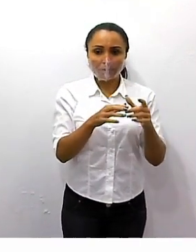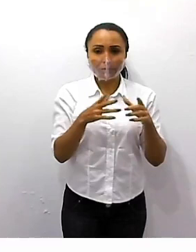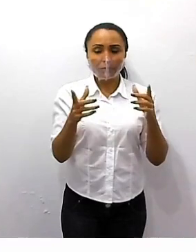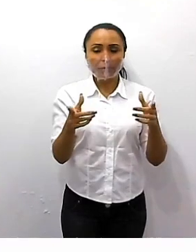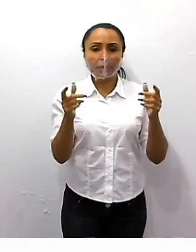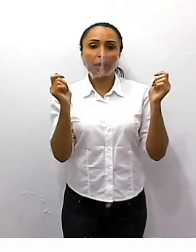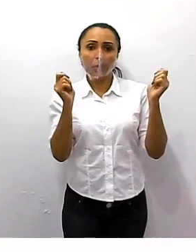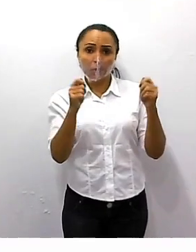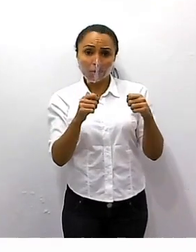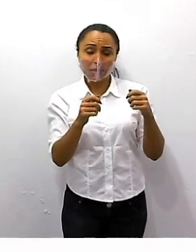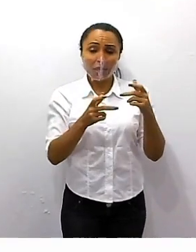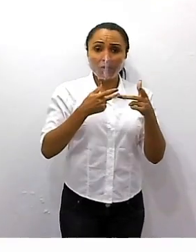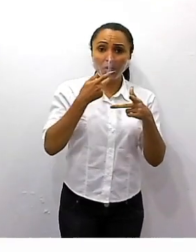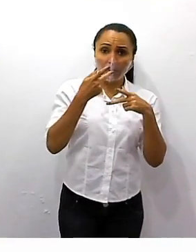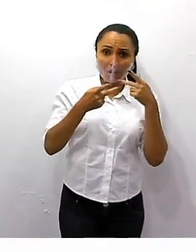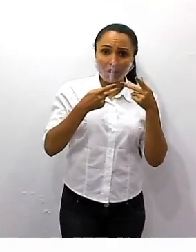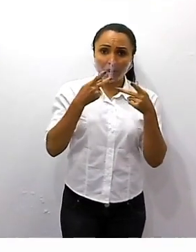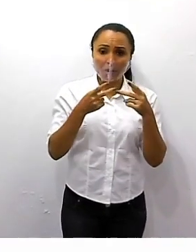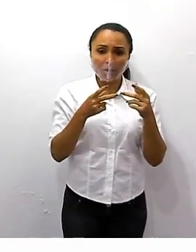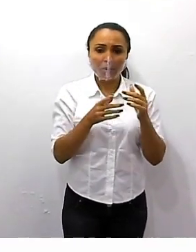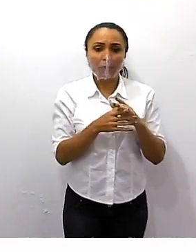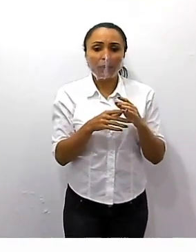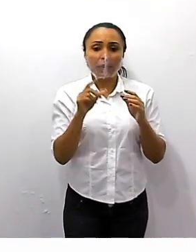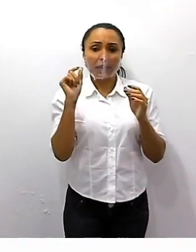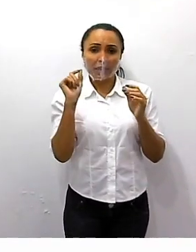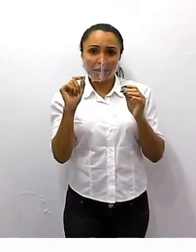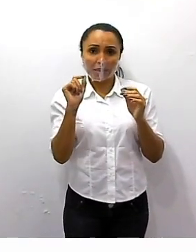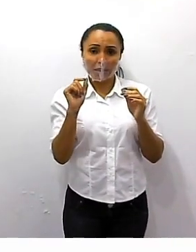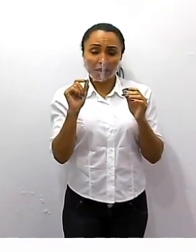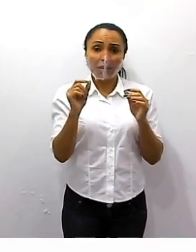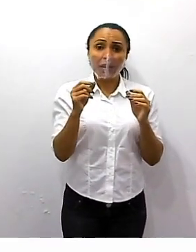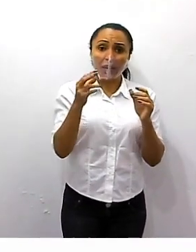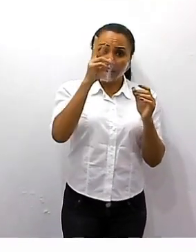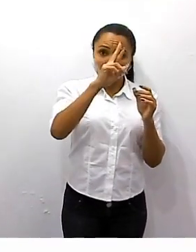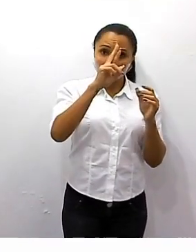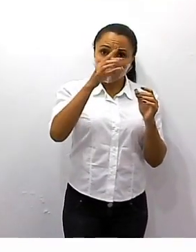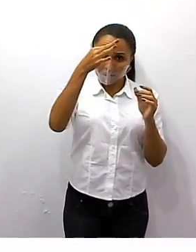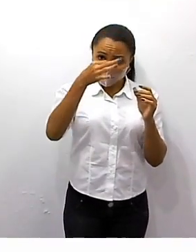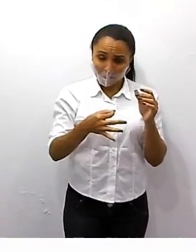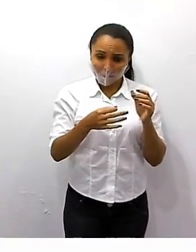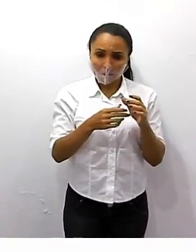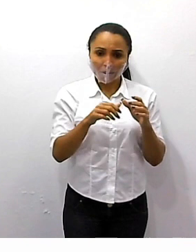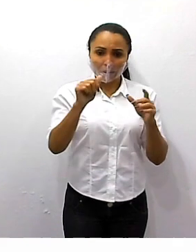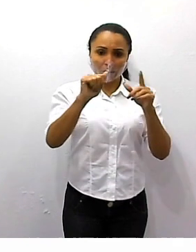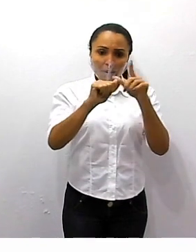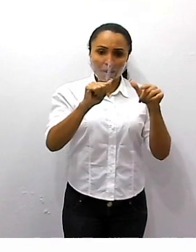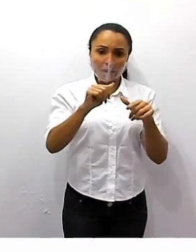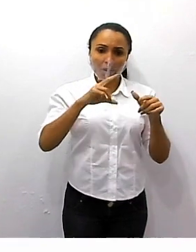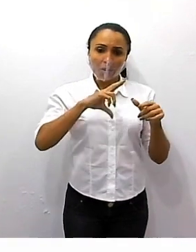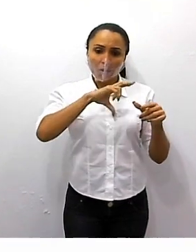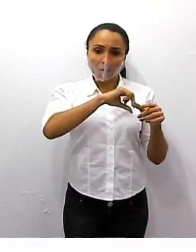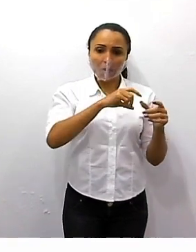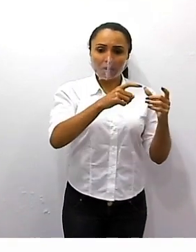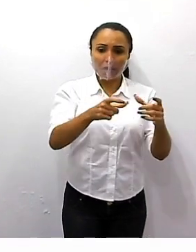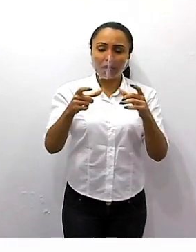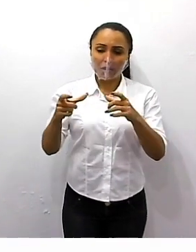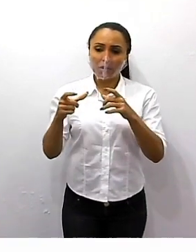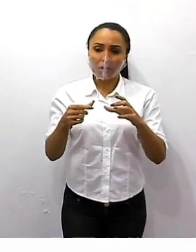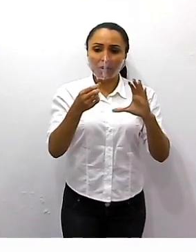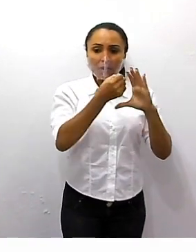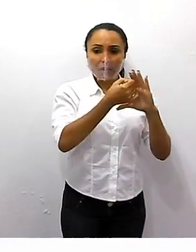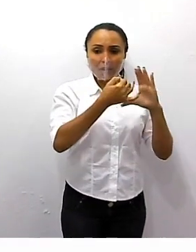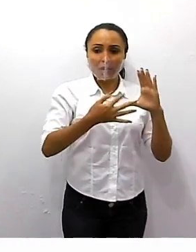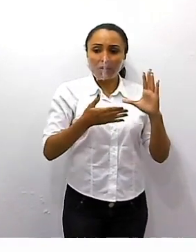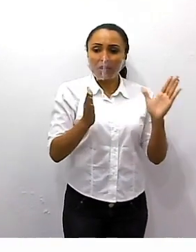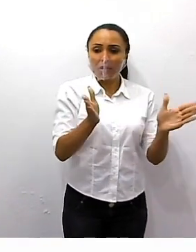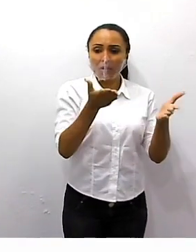dizer que, ou seja, ele quer aí a resposta correta, letra A. Romance regional assumiu característica de